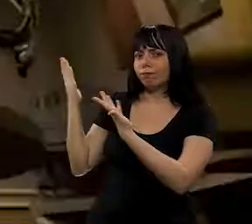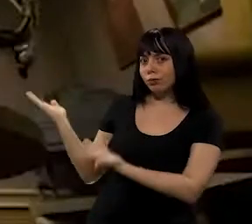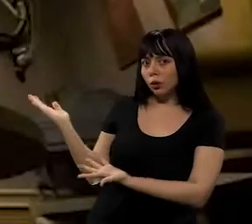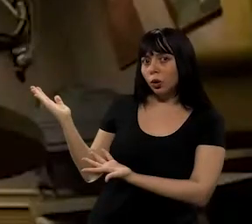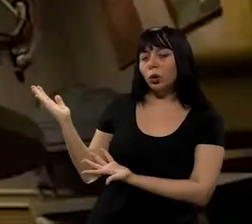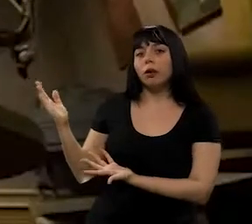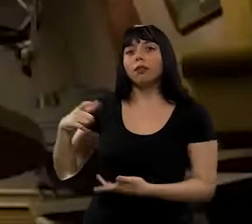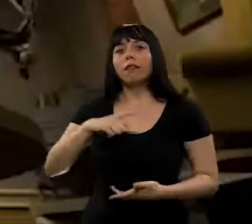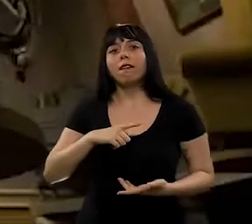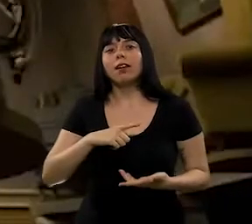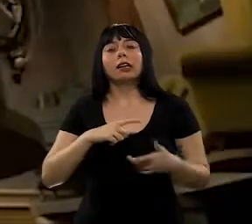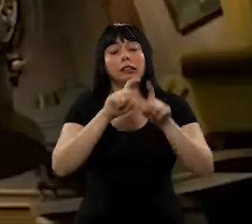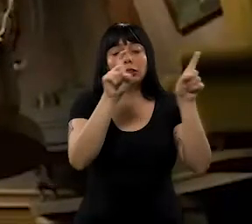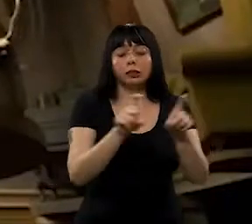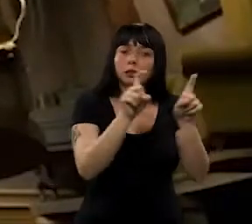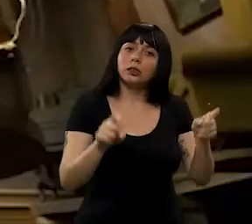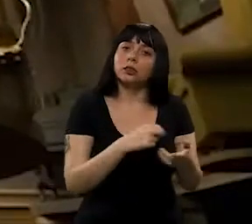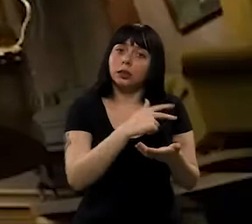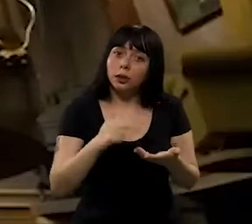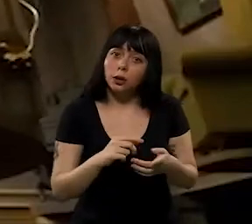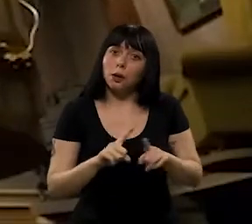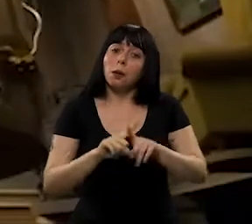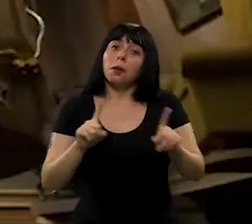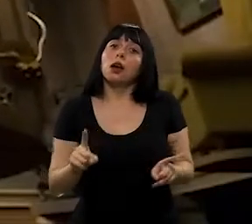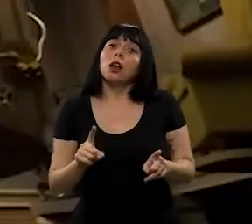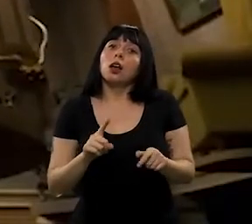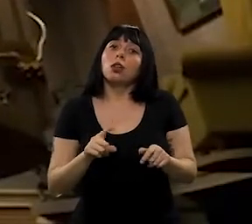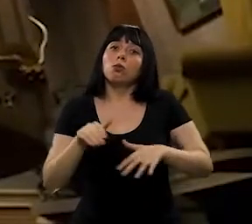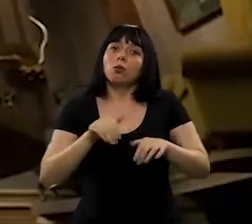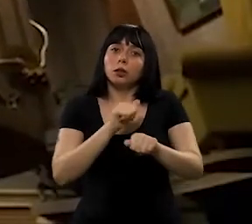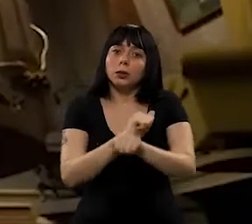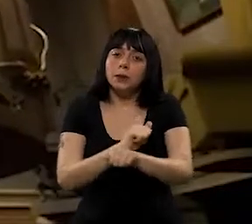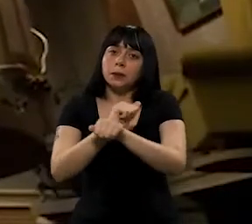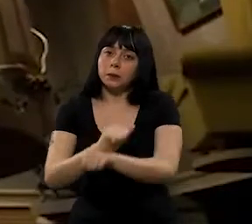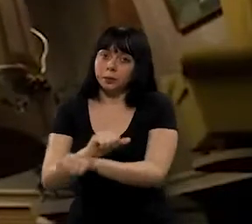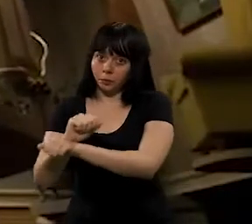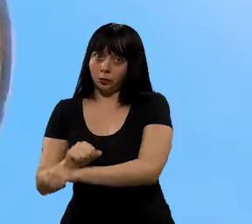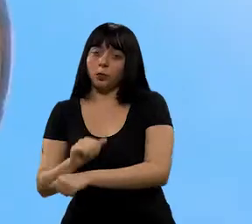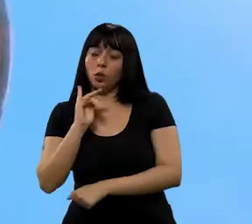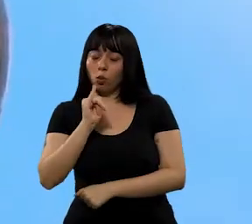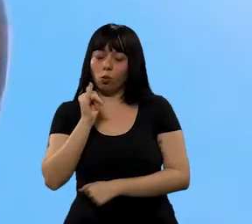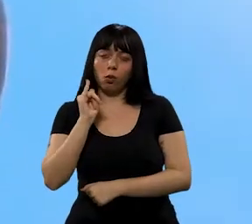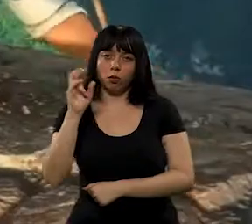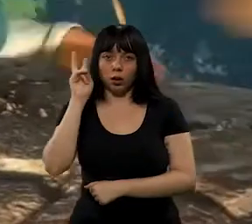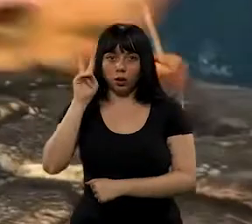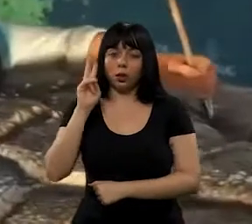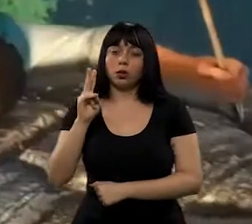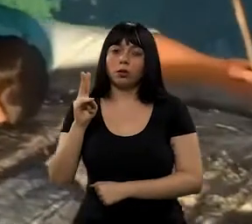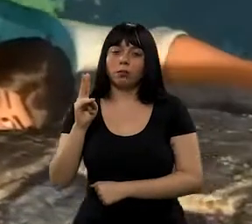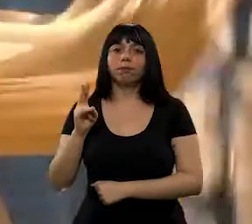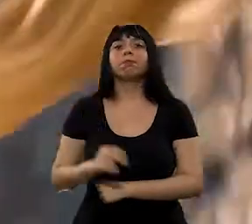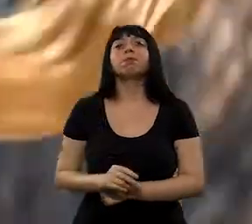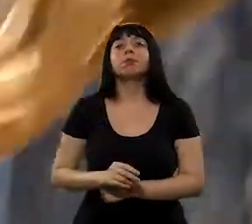mesmo utilizando alguns atalhos digitais, buscaram no stop motion uma forma de contar histórias animadas. Na última década, a